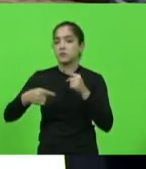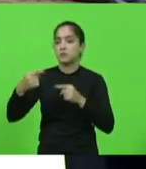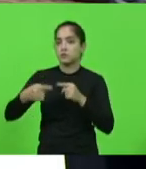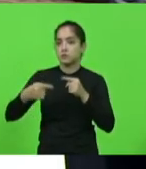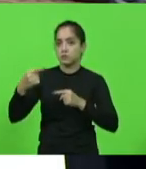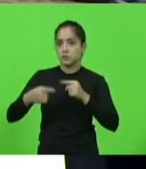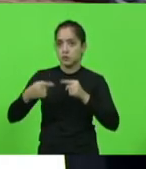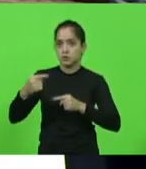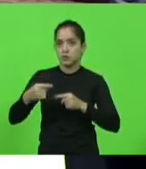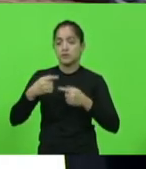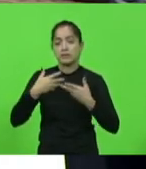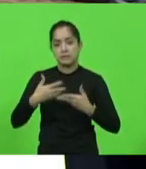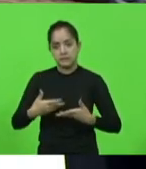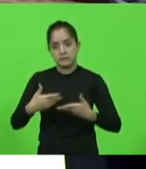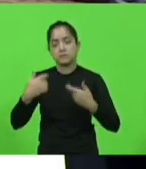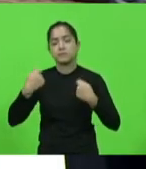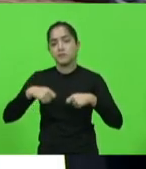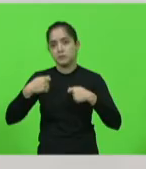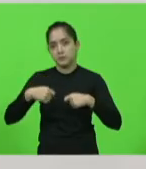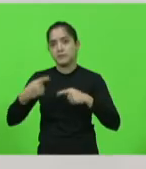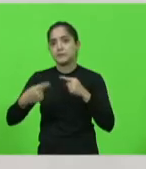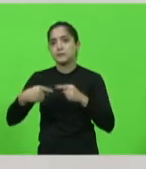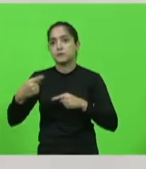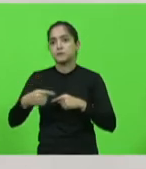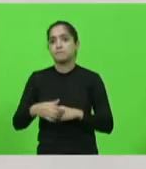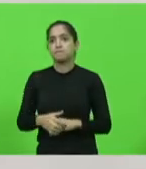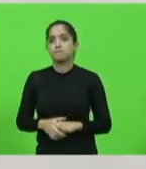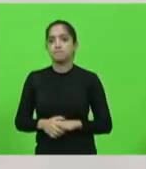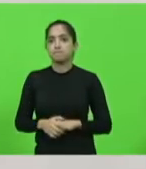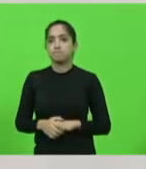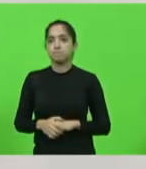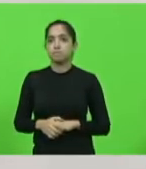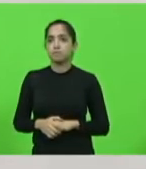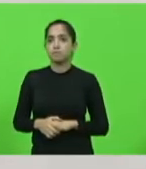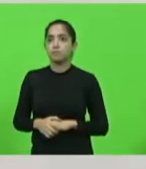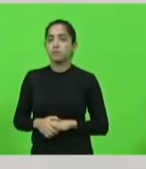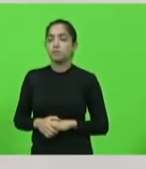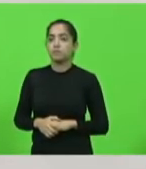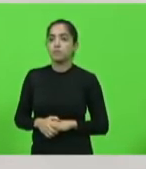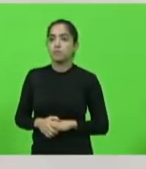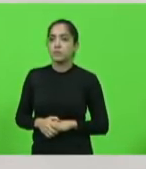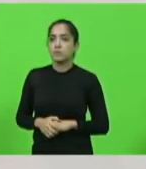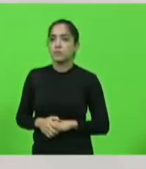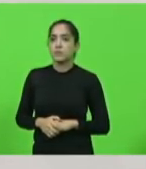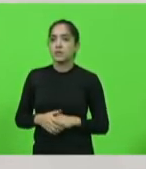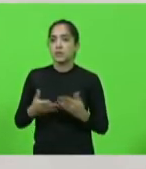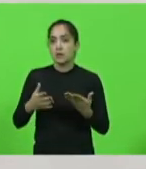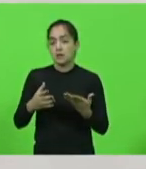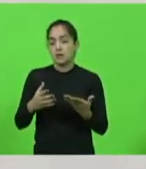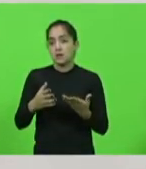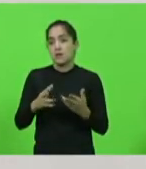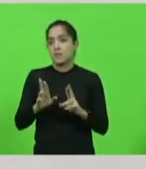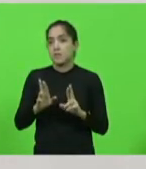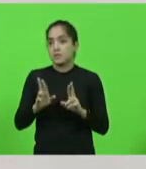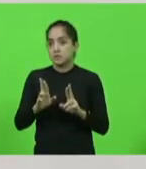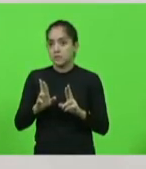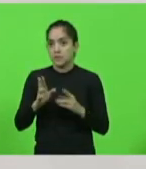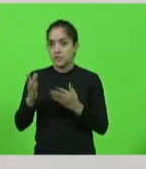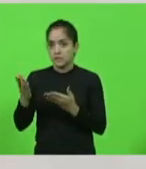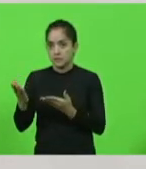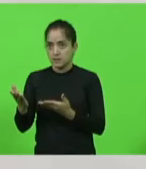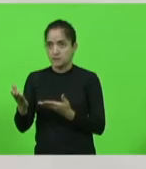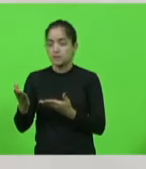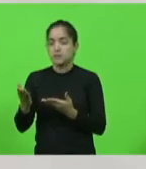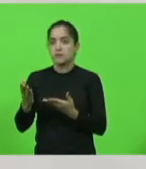já está cansado, mas tem que continuar. Obrigado, deputada Marlene. E a minha esperança, quando o deputado